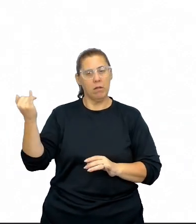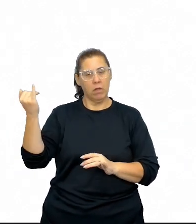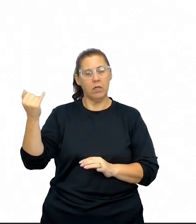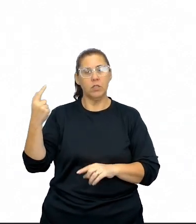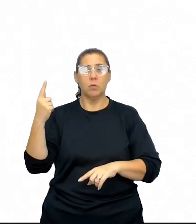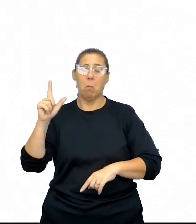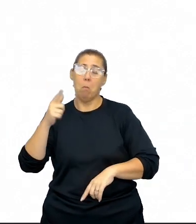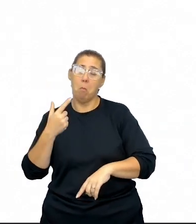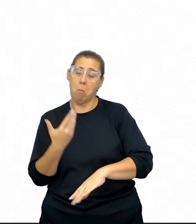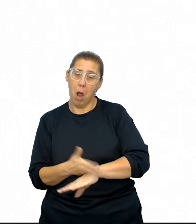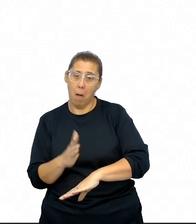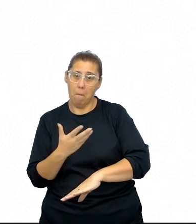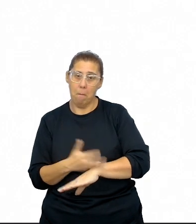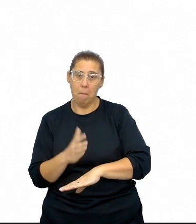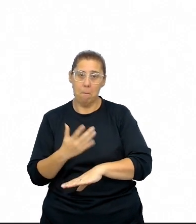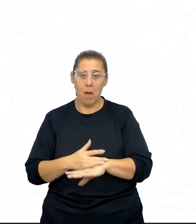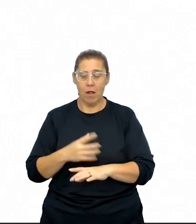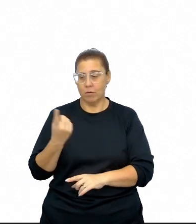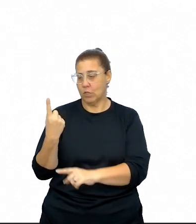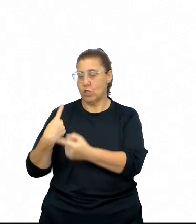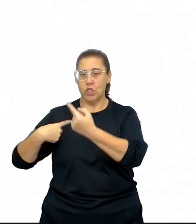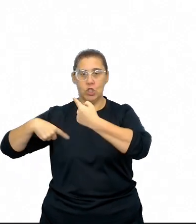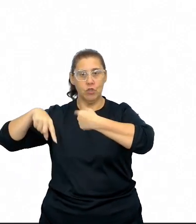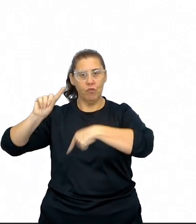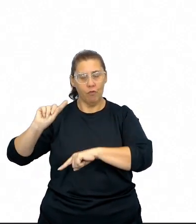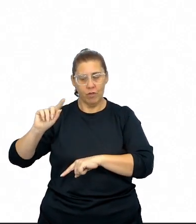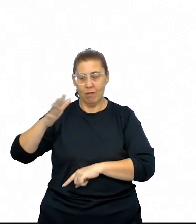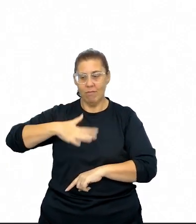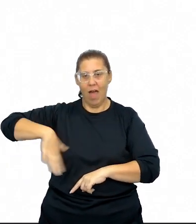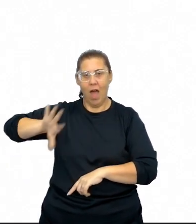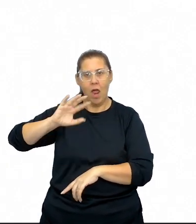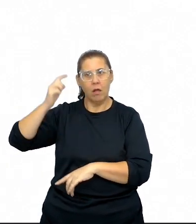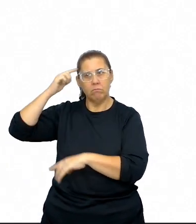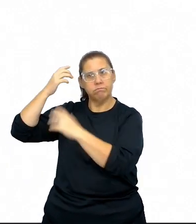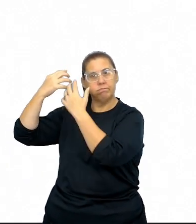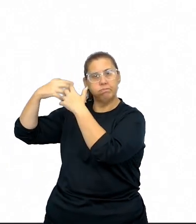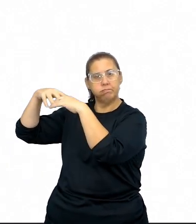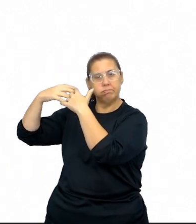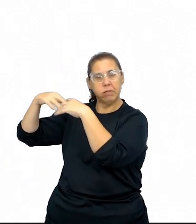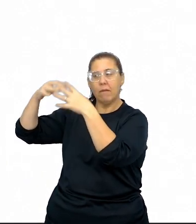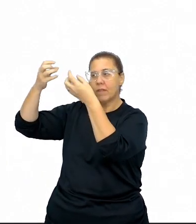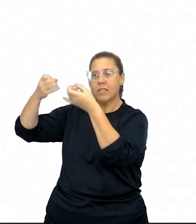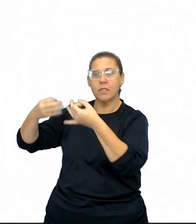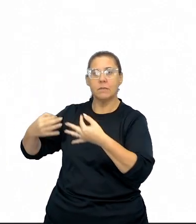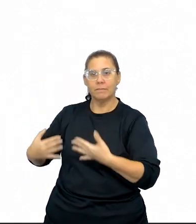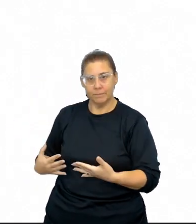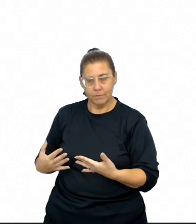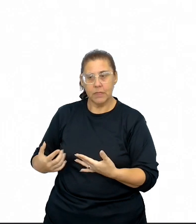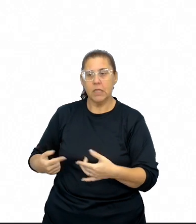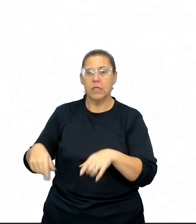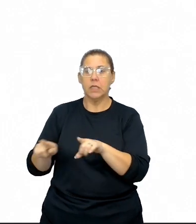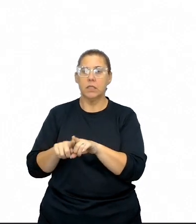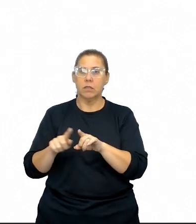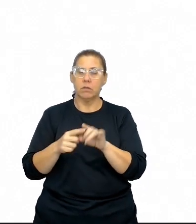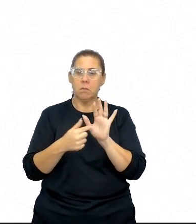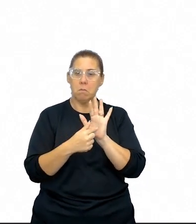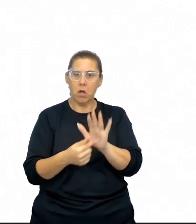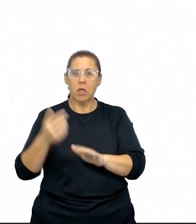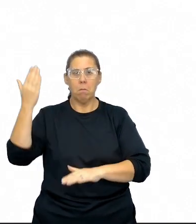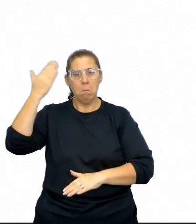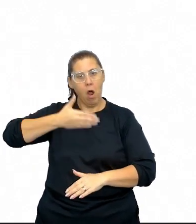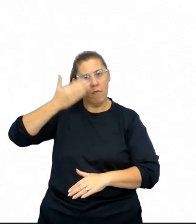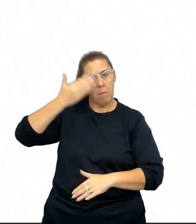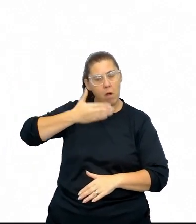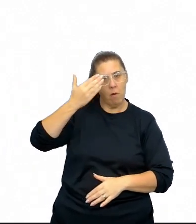uma habilidade envolvida na organização do raciocínio e na justificação das afirmações nas diversas